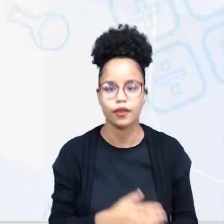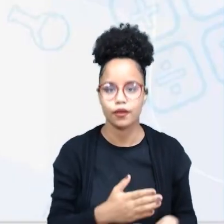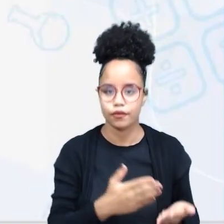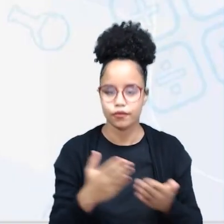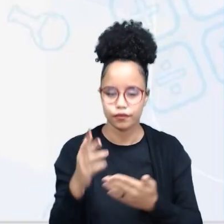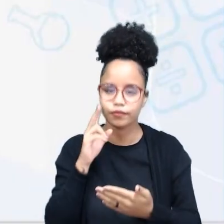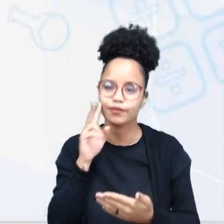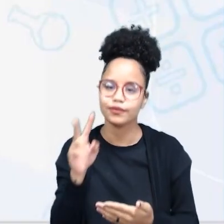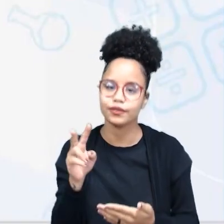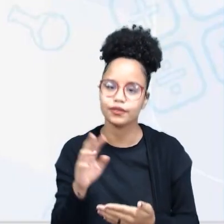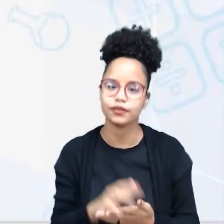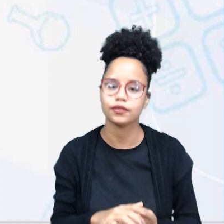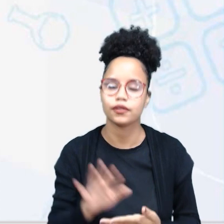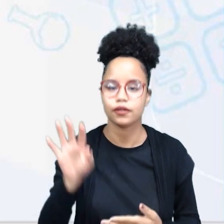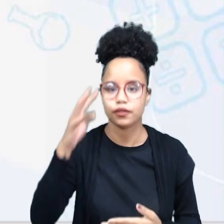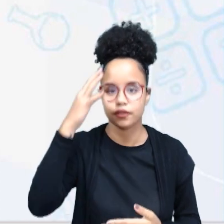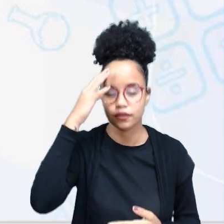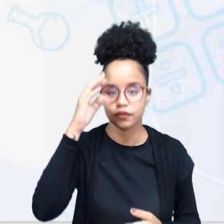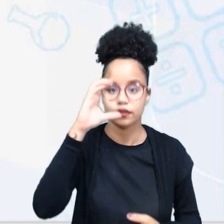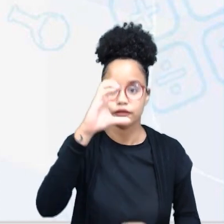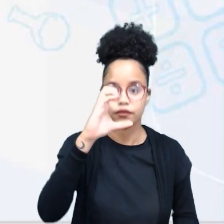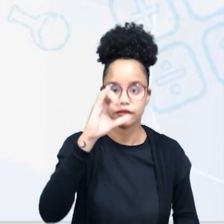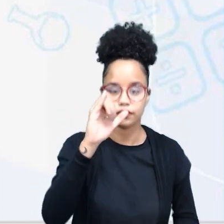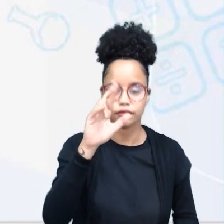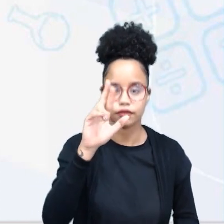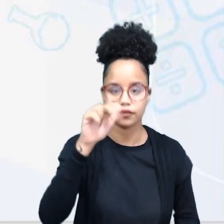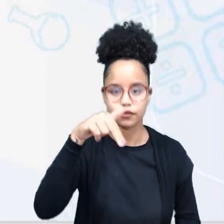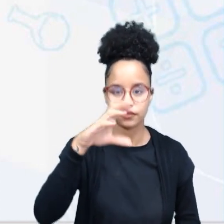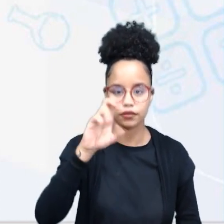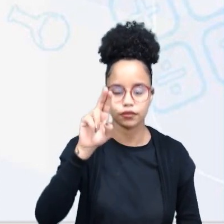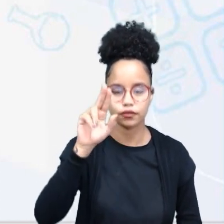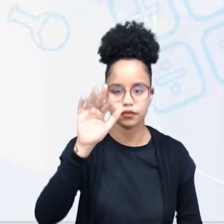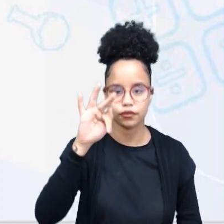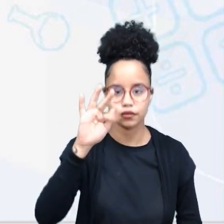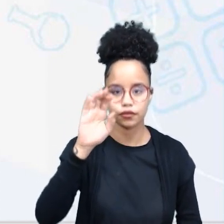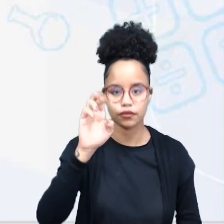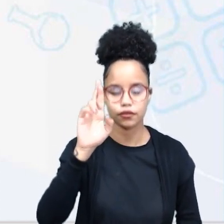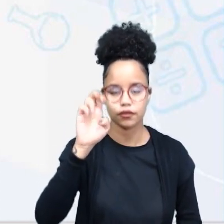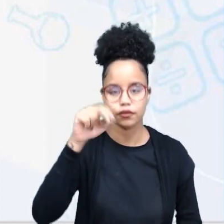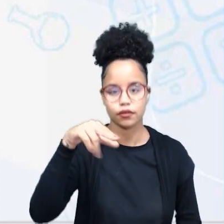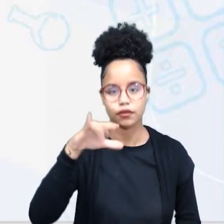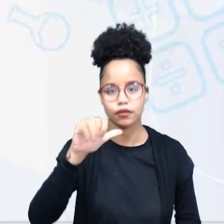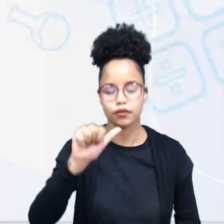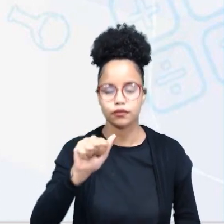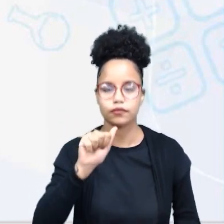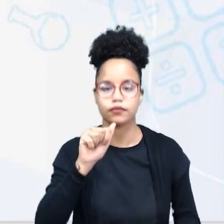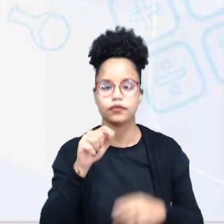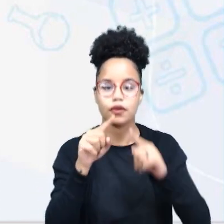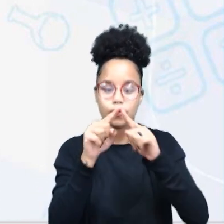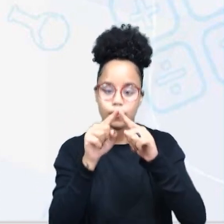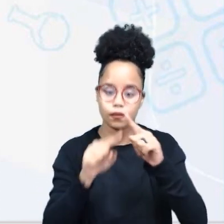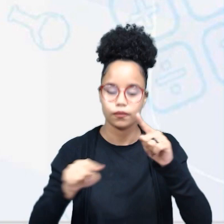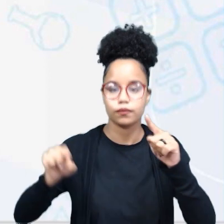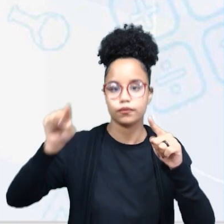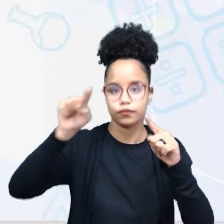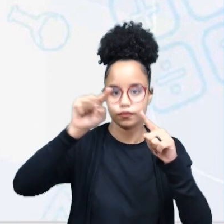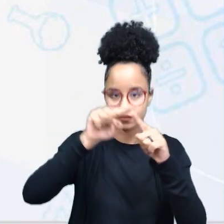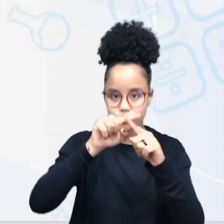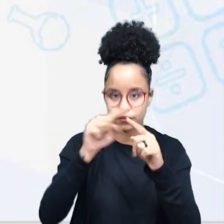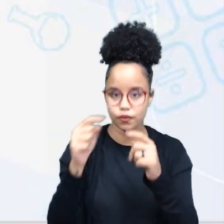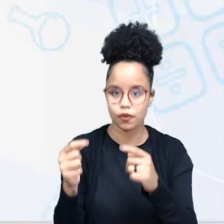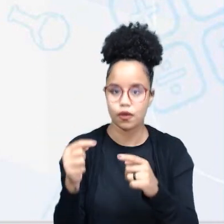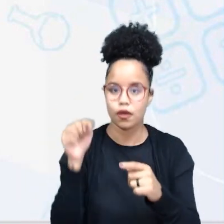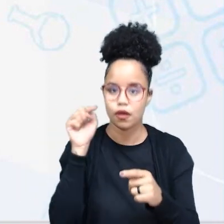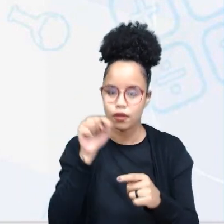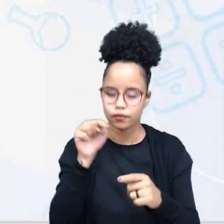aqui comigo na tela a definição de circunferência então a circunferência é uma região do plano formada por pontos que são é que distantes